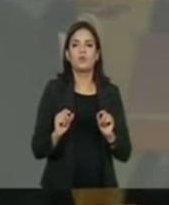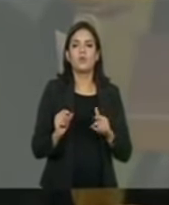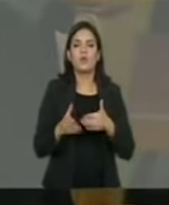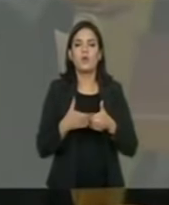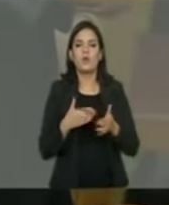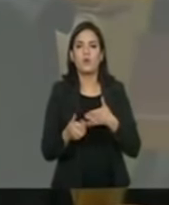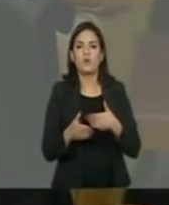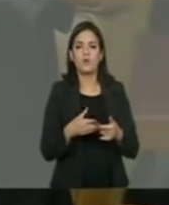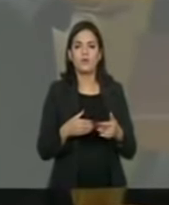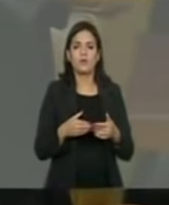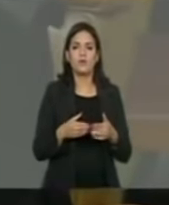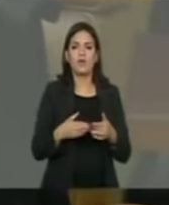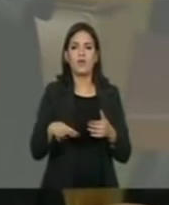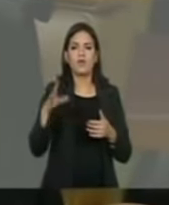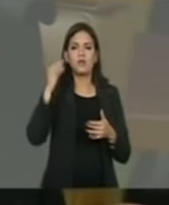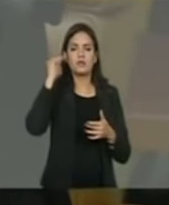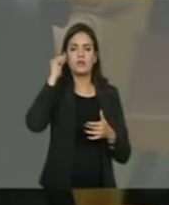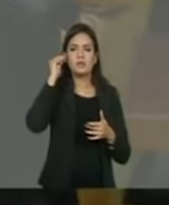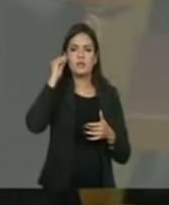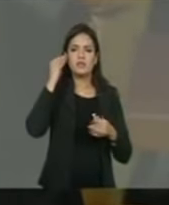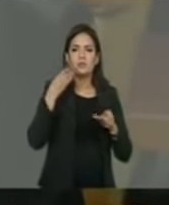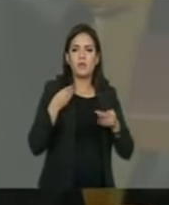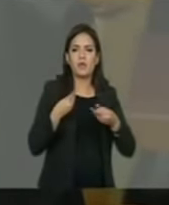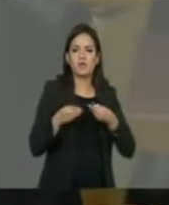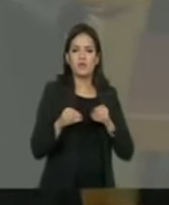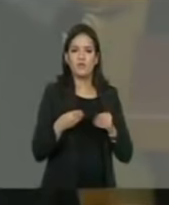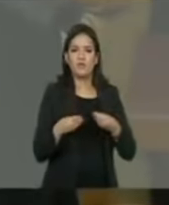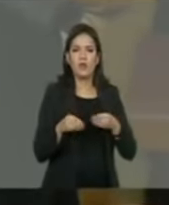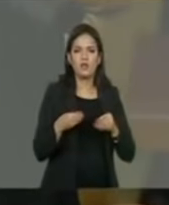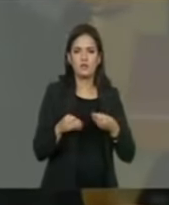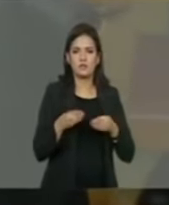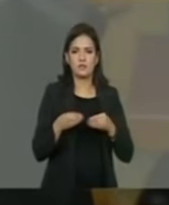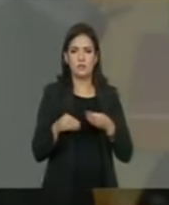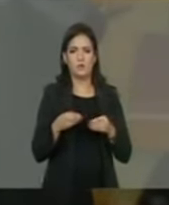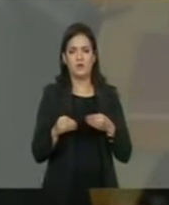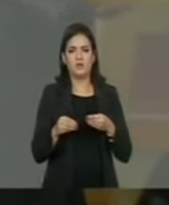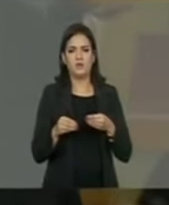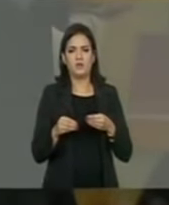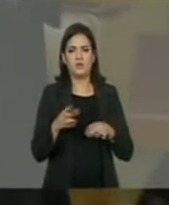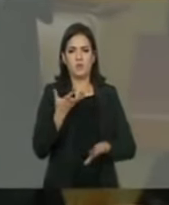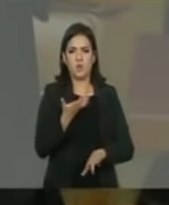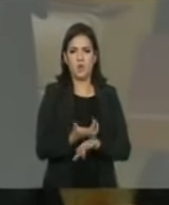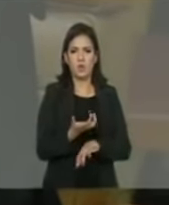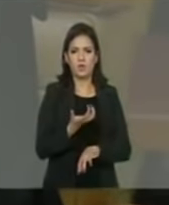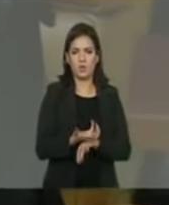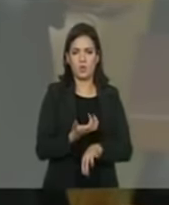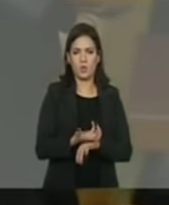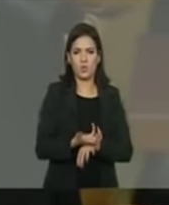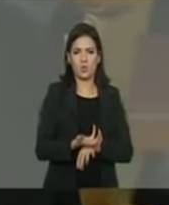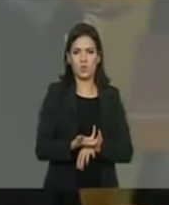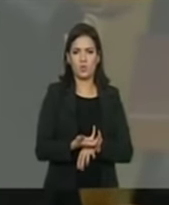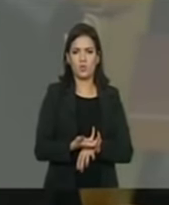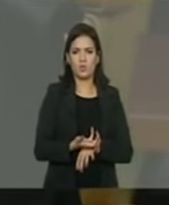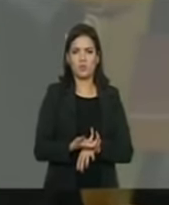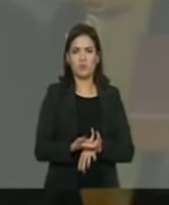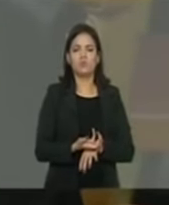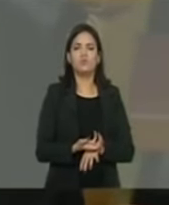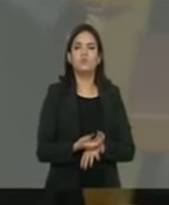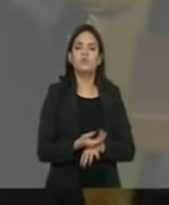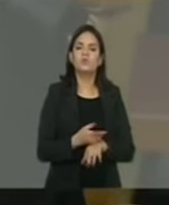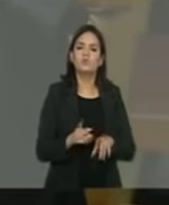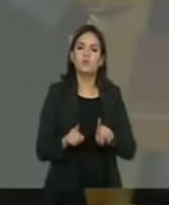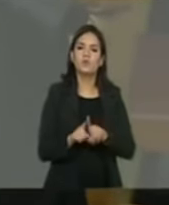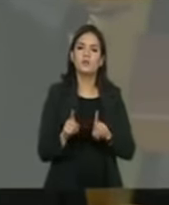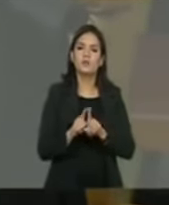interpretações flexibilizadoras do seu conteúdo e da extensão dos seus efeitos